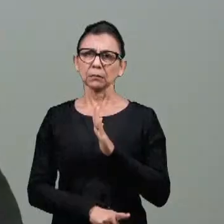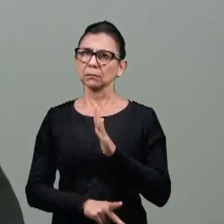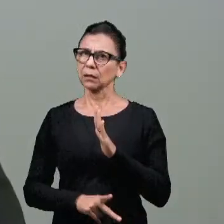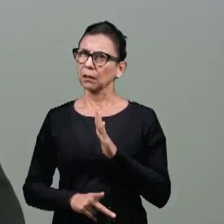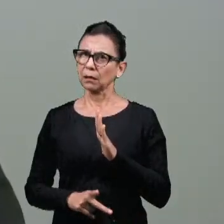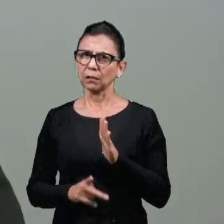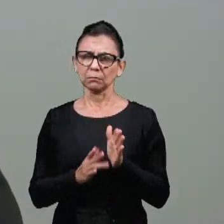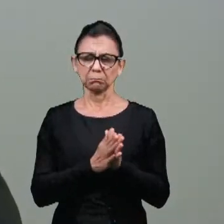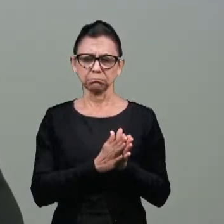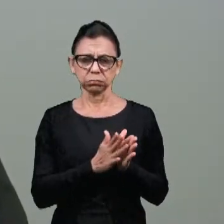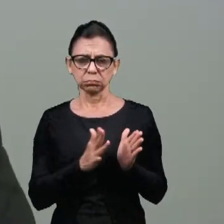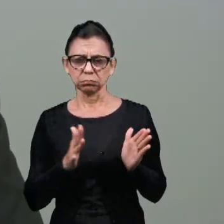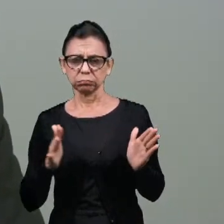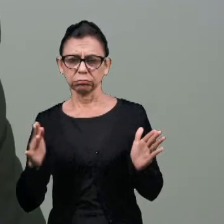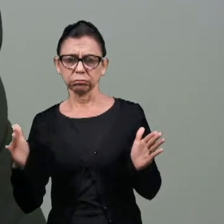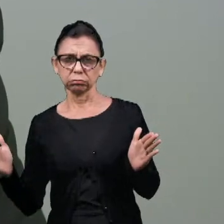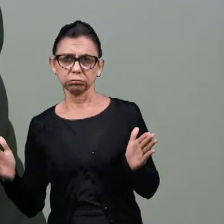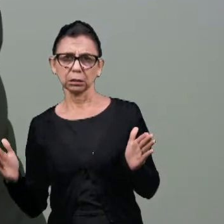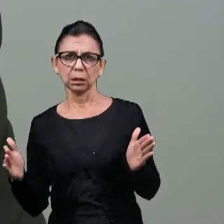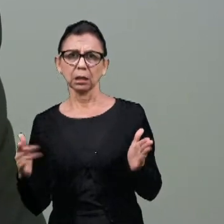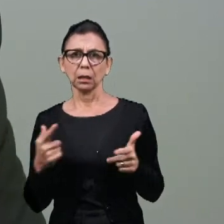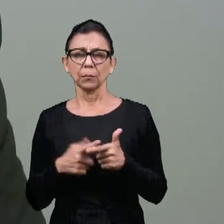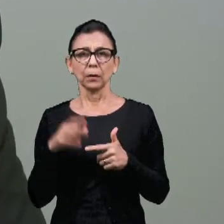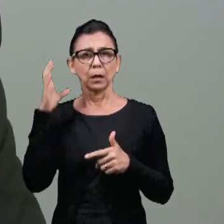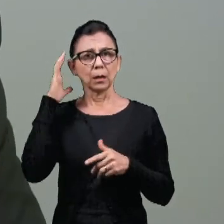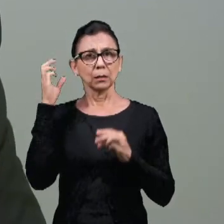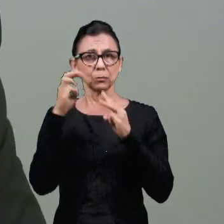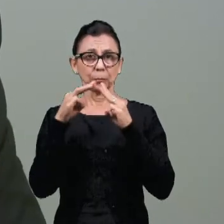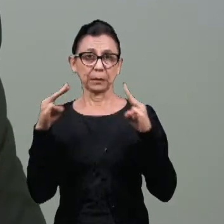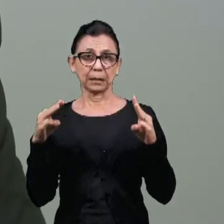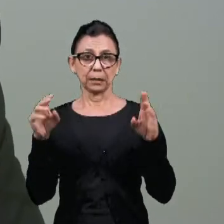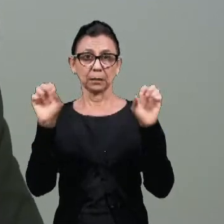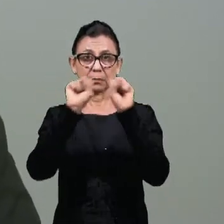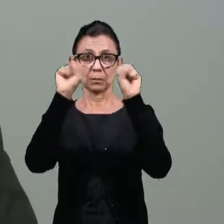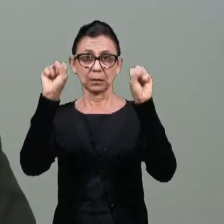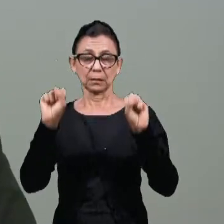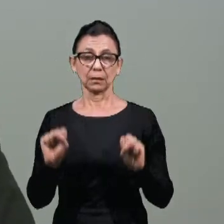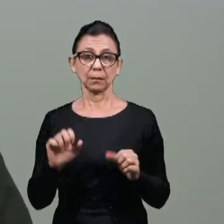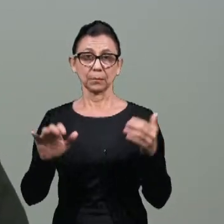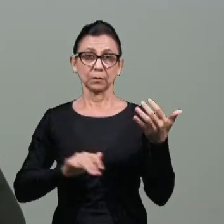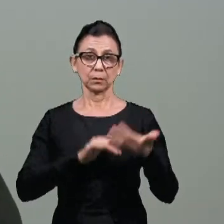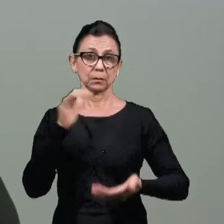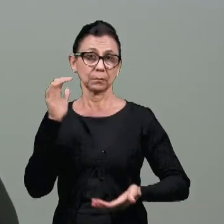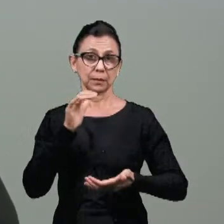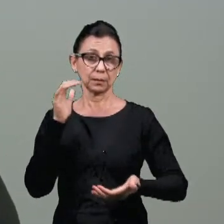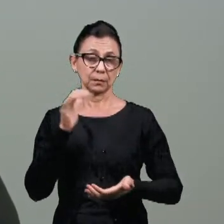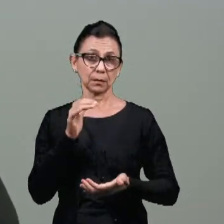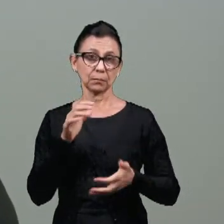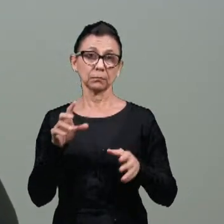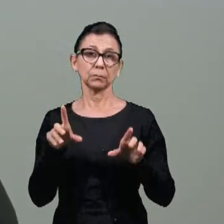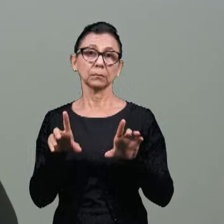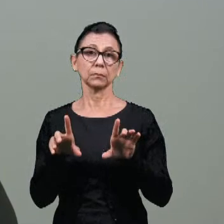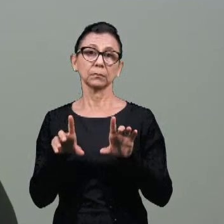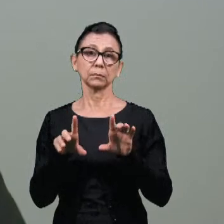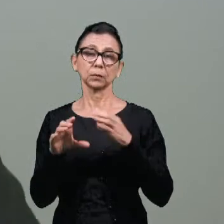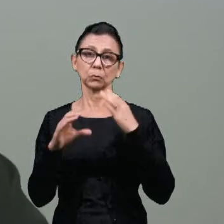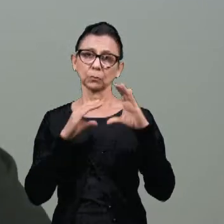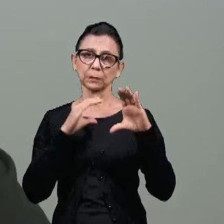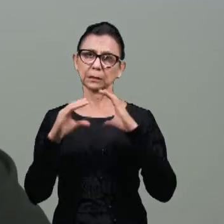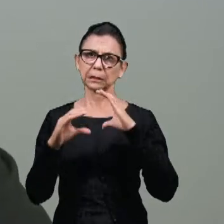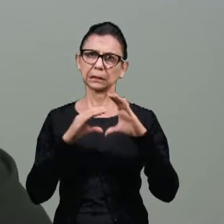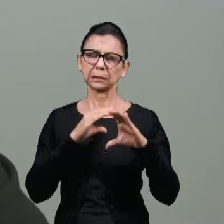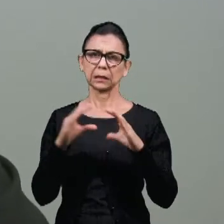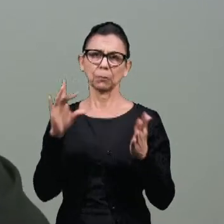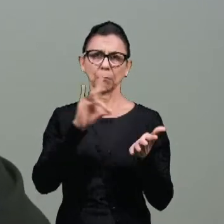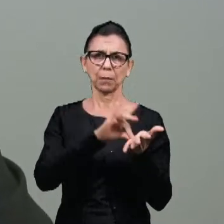a Rádio Manaim, ela vem passando, a Rádio Manaim, sistema de transmissão via satélite, agora central de comunicação, passando por uma série de